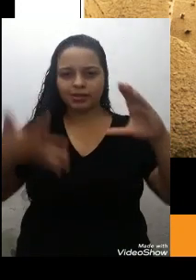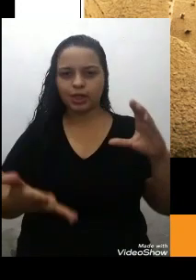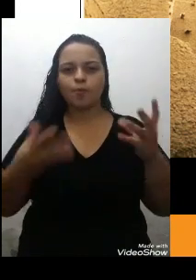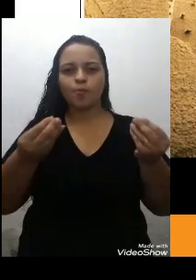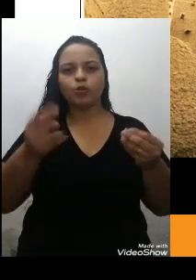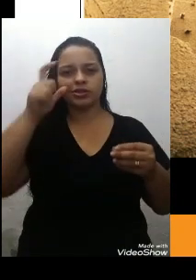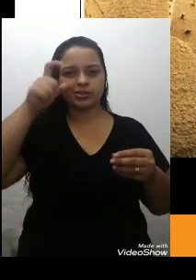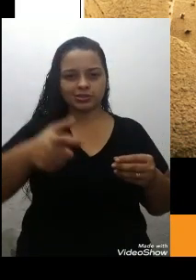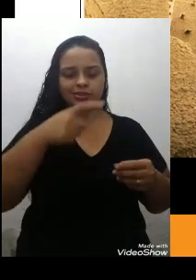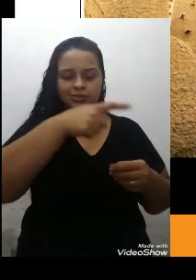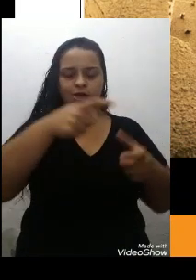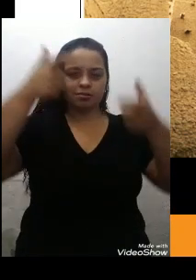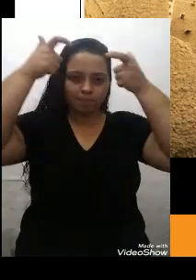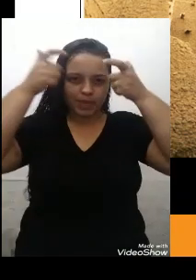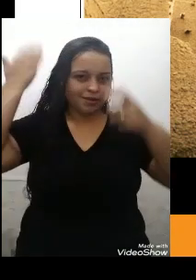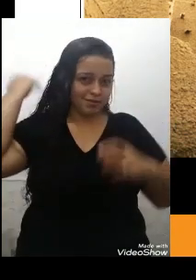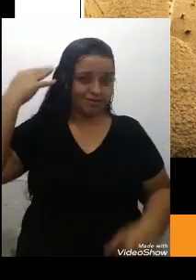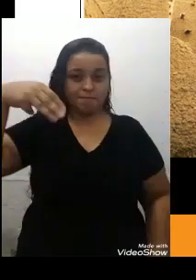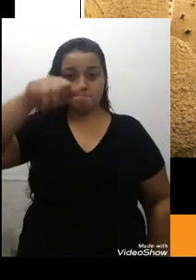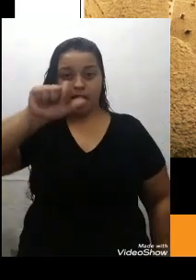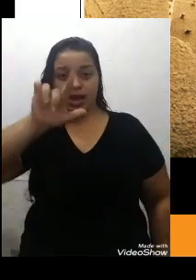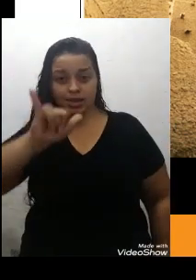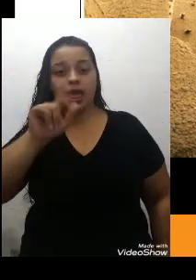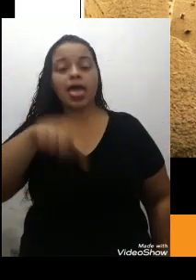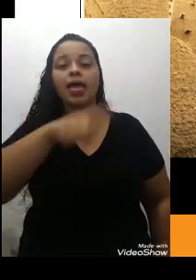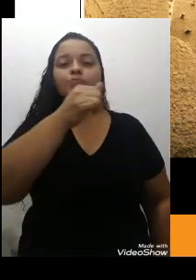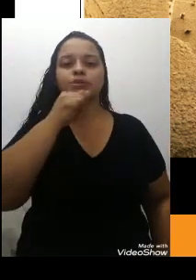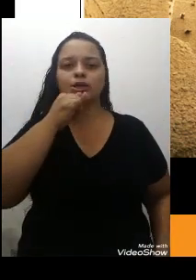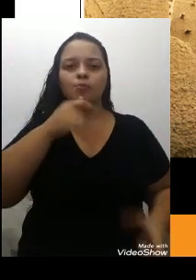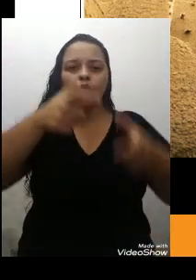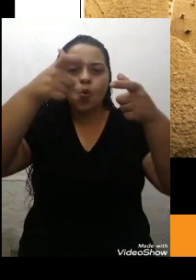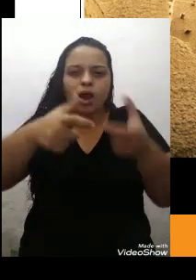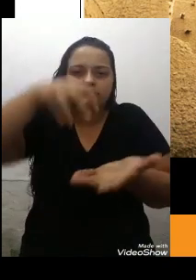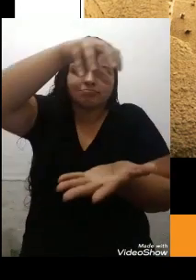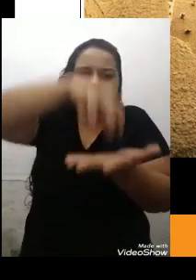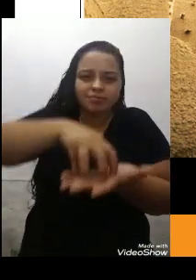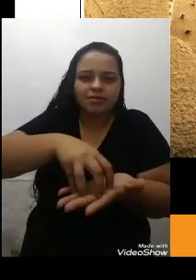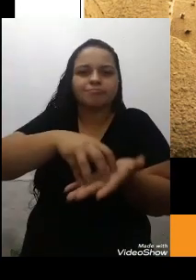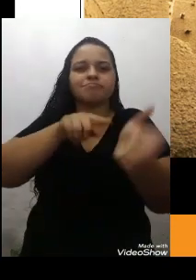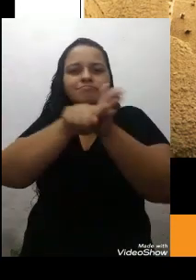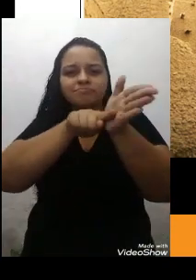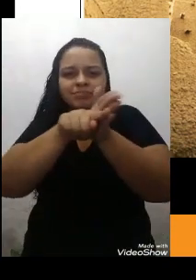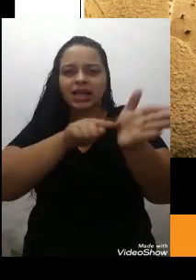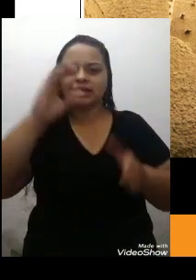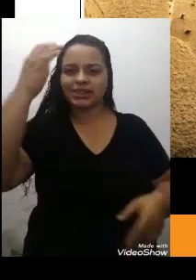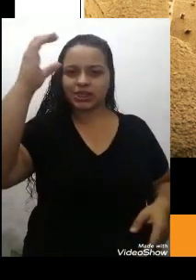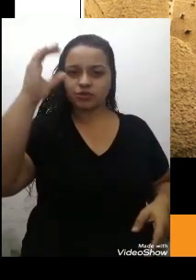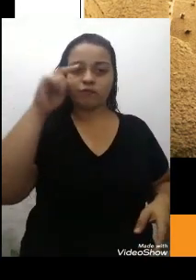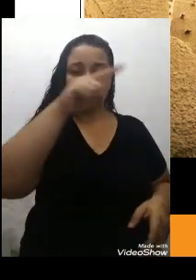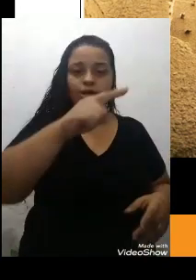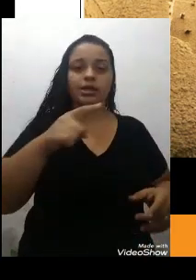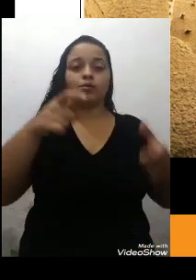do Mali seria um centro científico, né? Uma cidade que se torna por referência